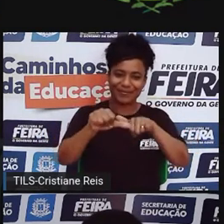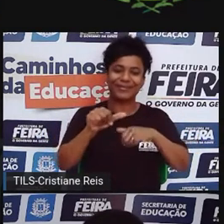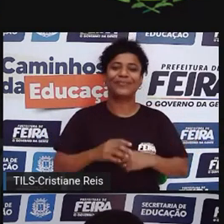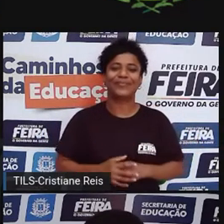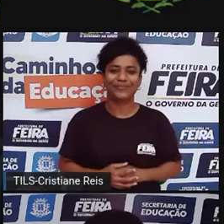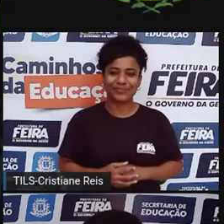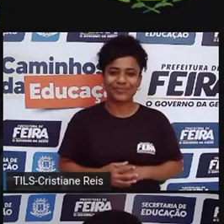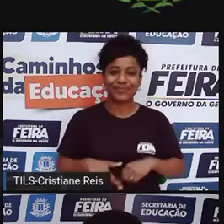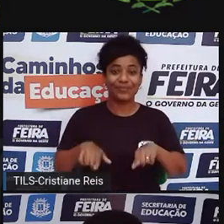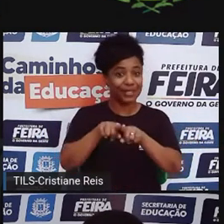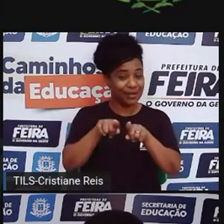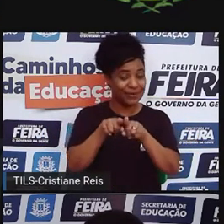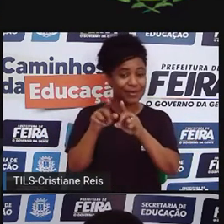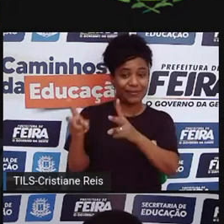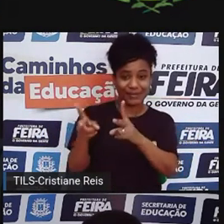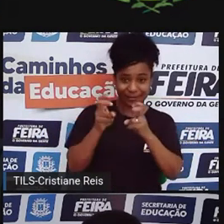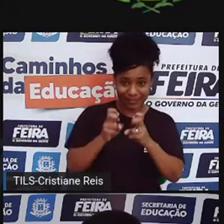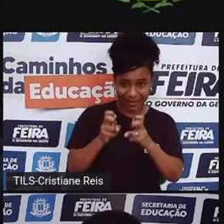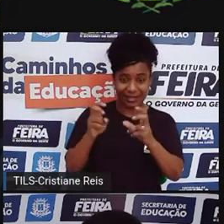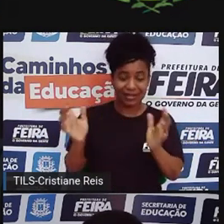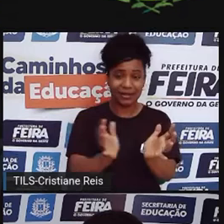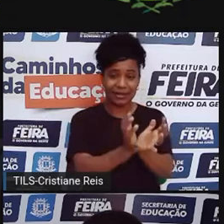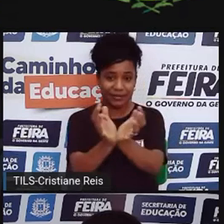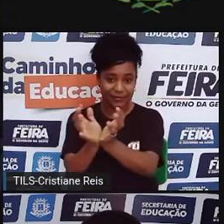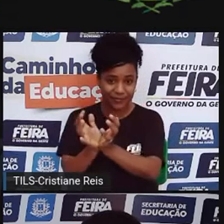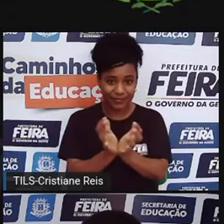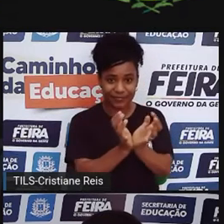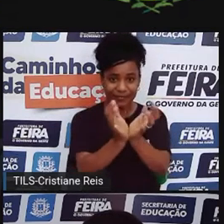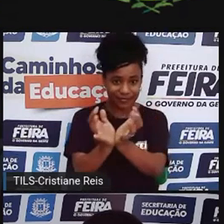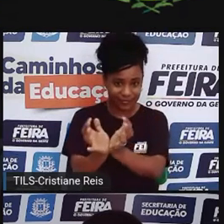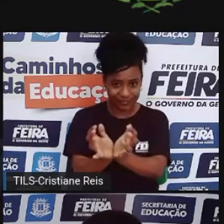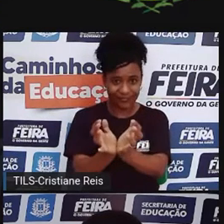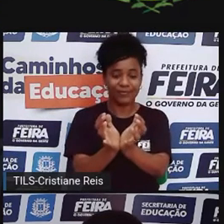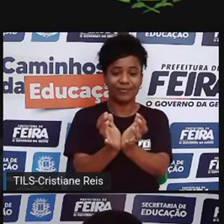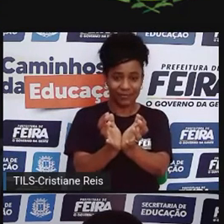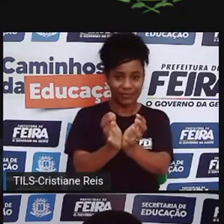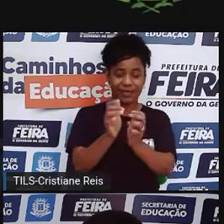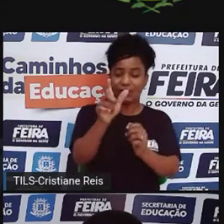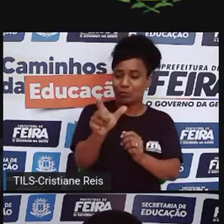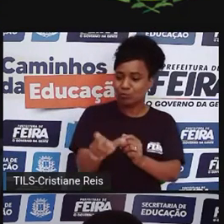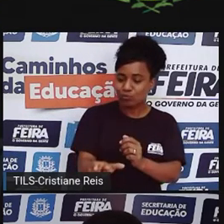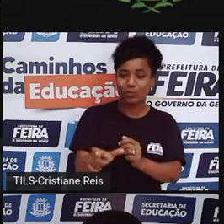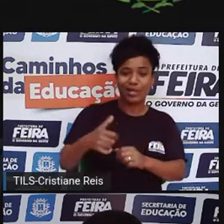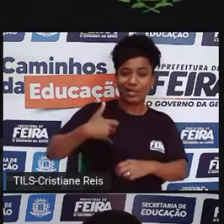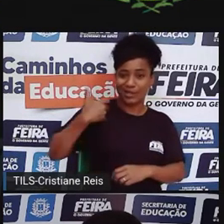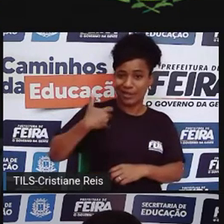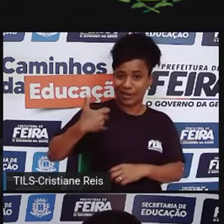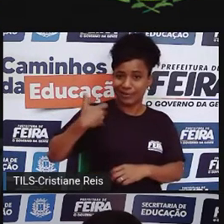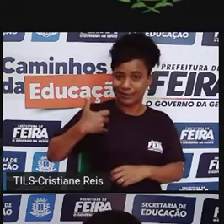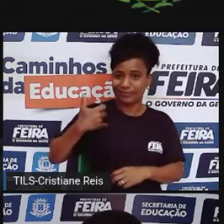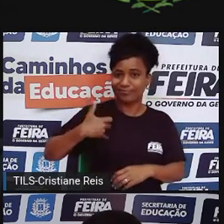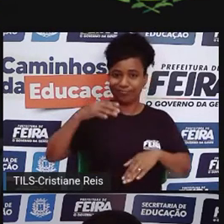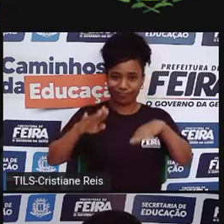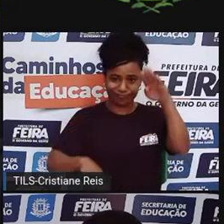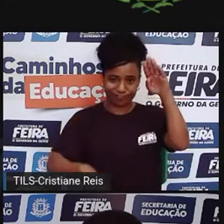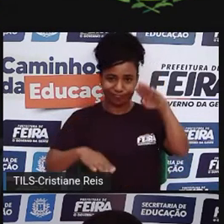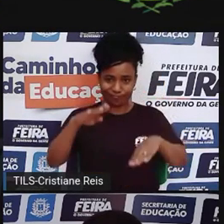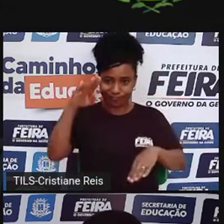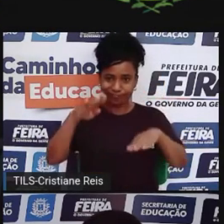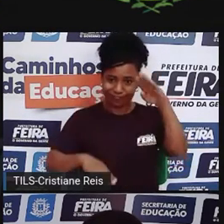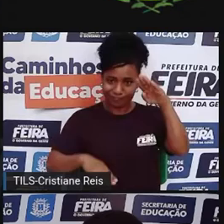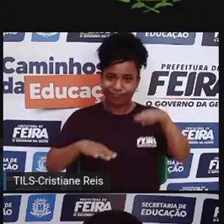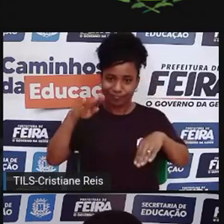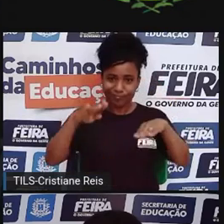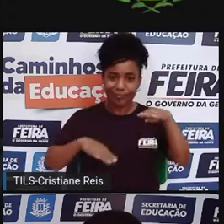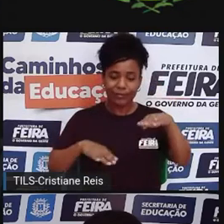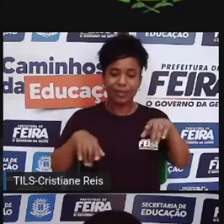das questões que eu fui percebendo, essa turma, além de ser muito diferenciada na questão da idade, também a questão de aprendizagem. Eu pensava que eu